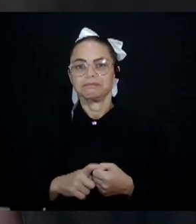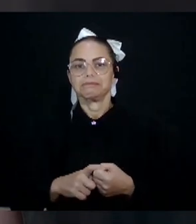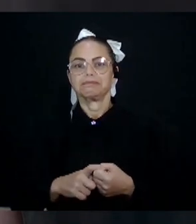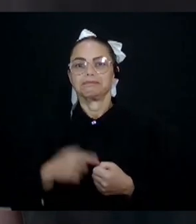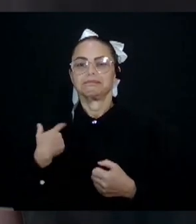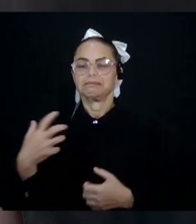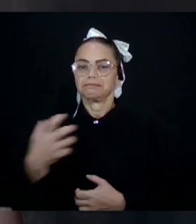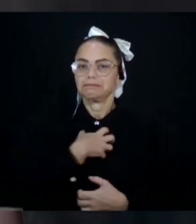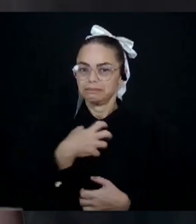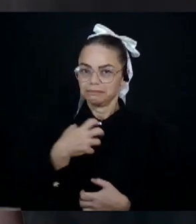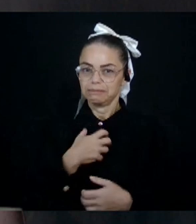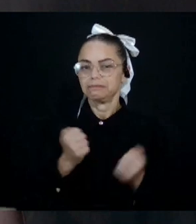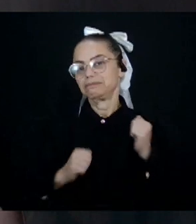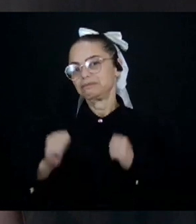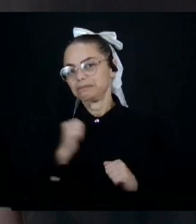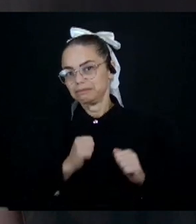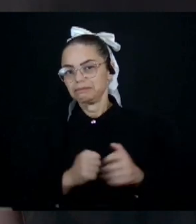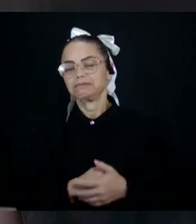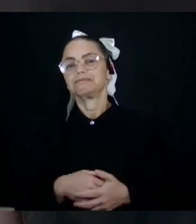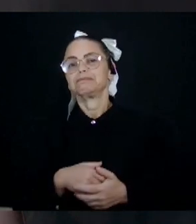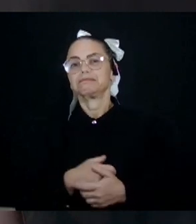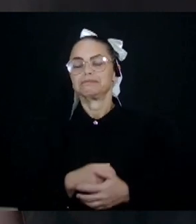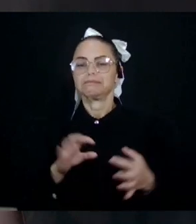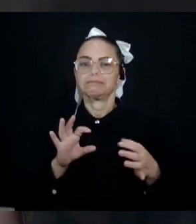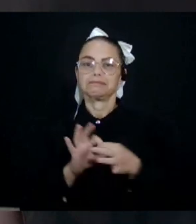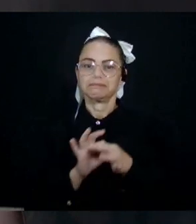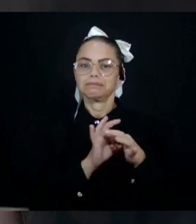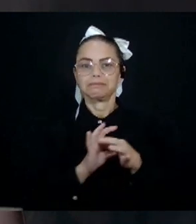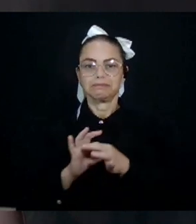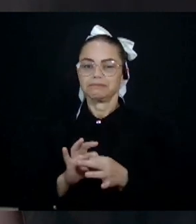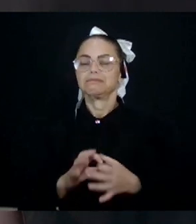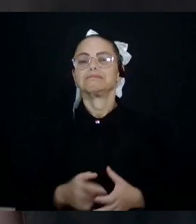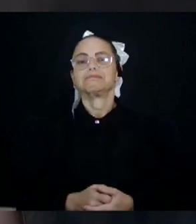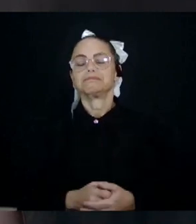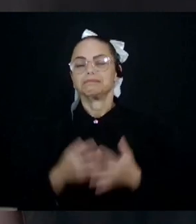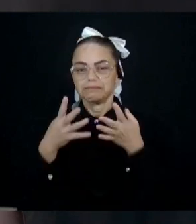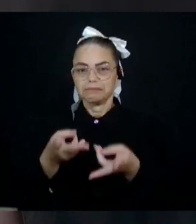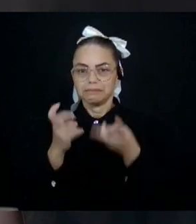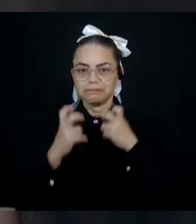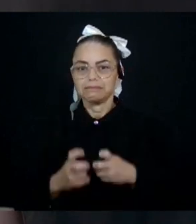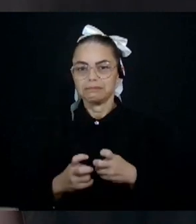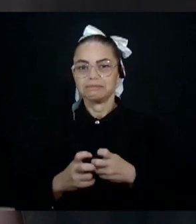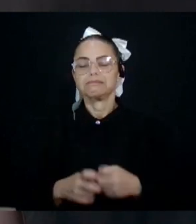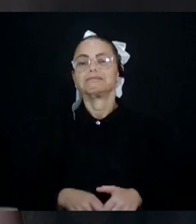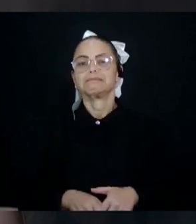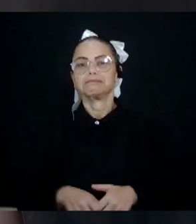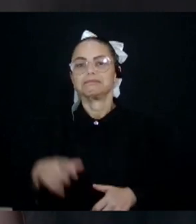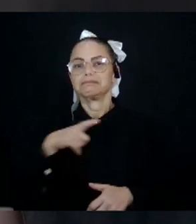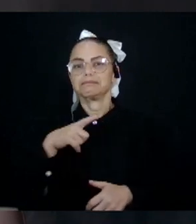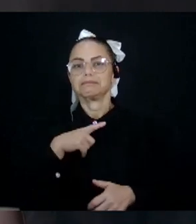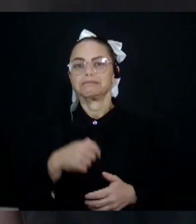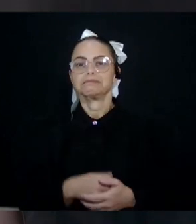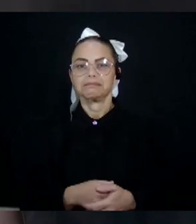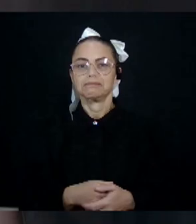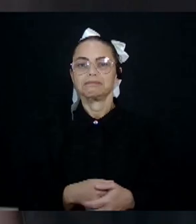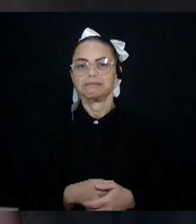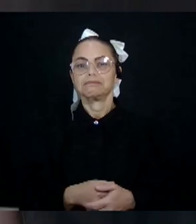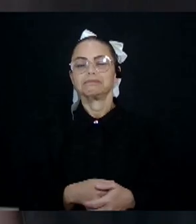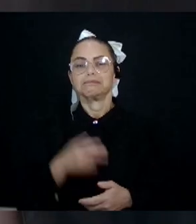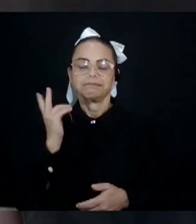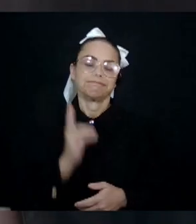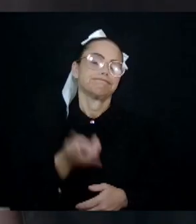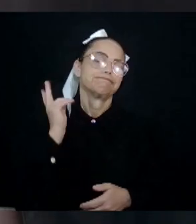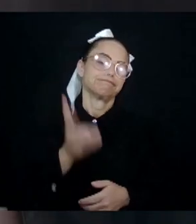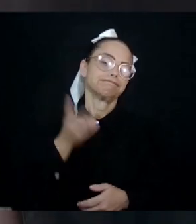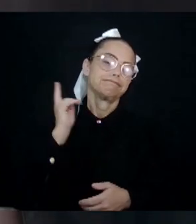de ansiedade, ele está relacionado com essa visão que a gente tem de ter que ser o tempo todo